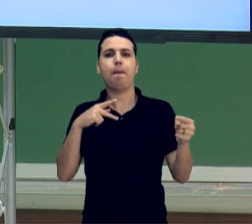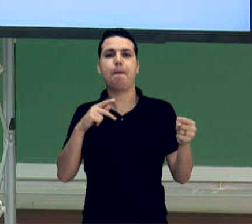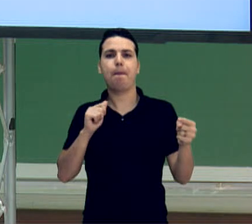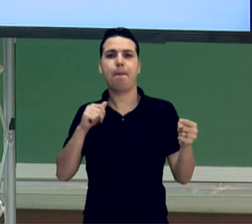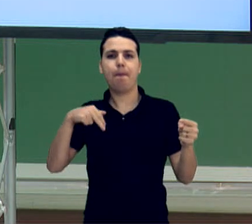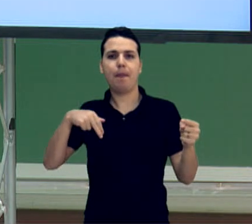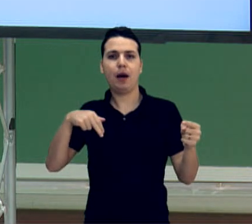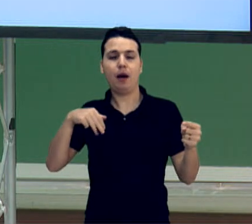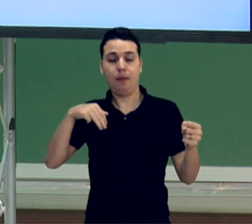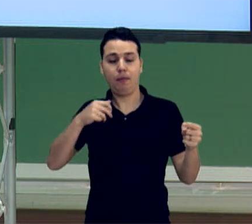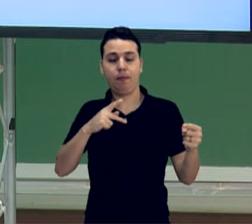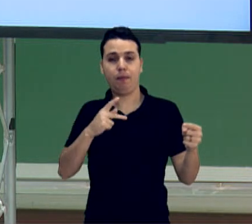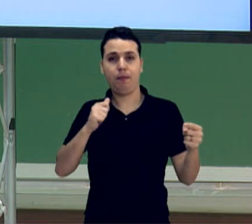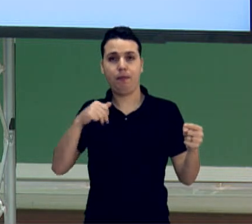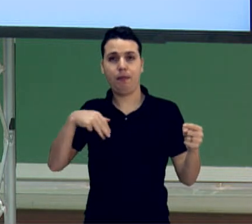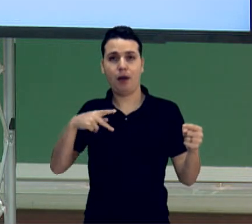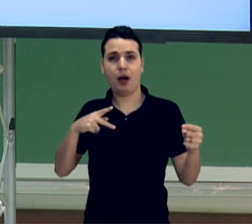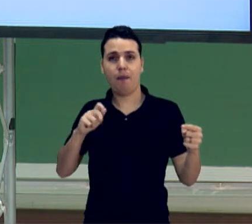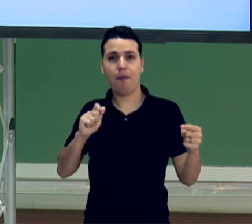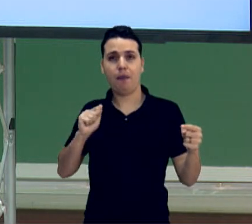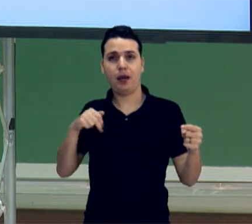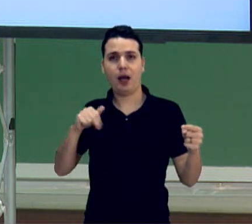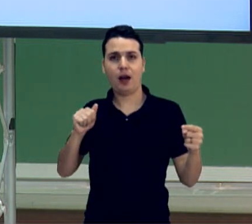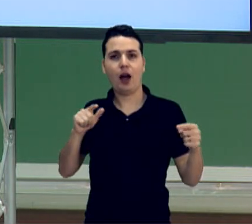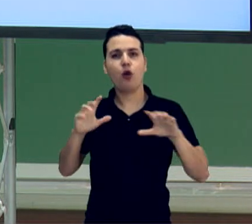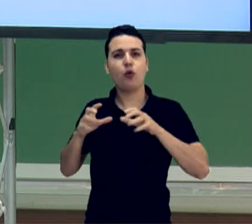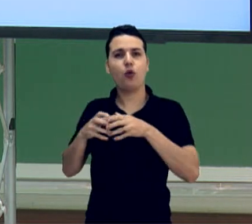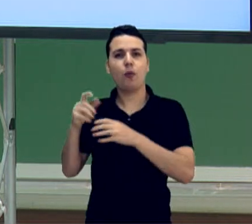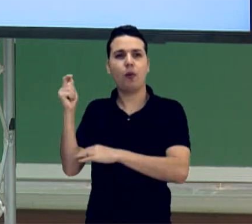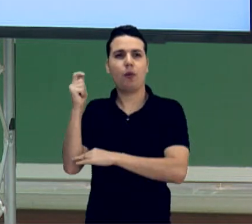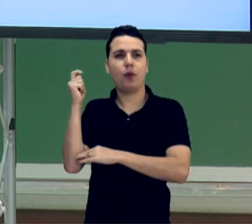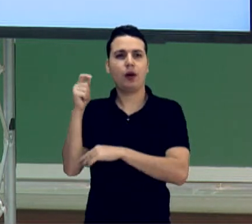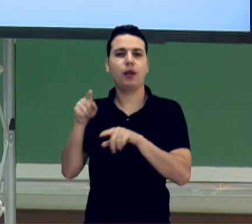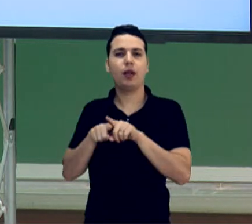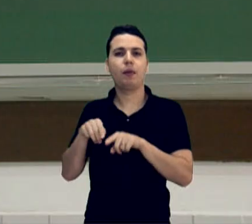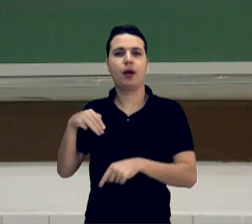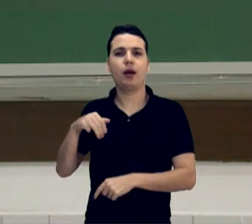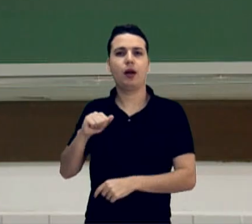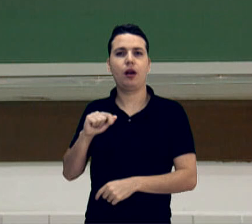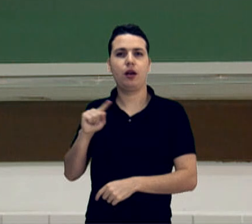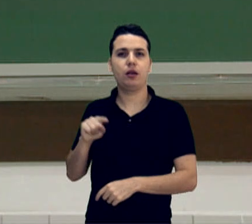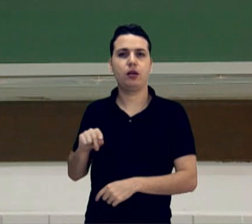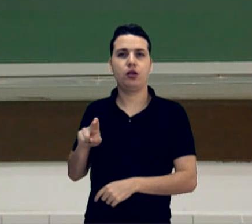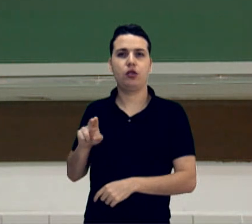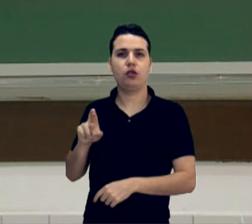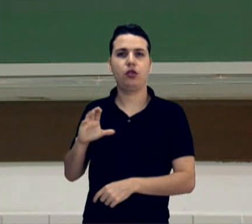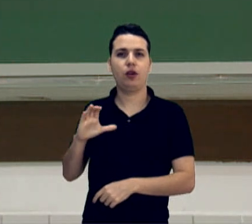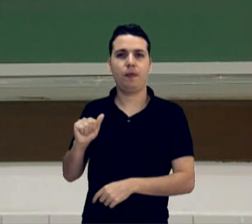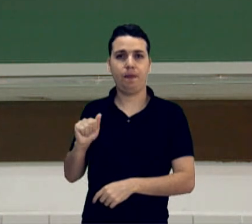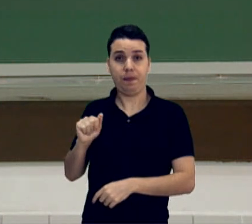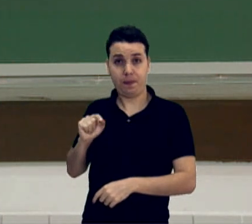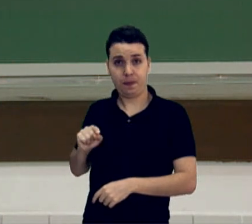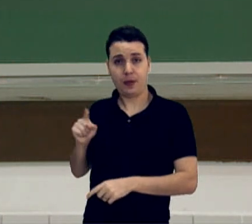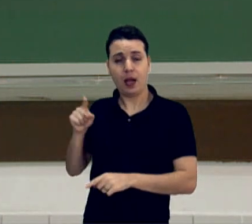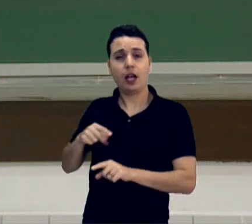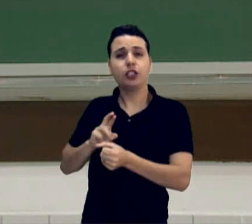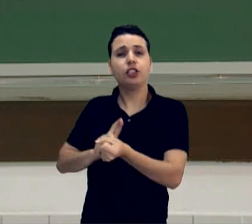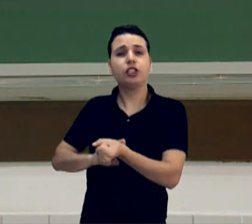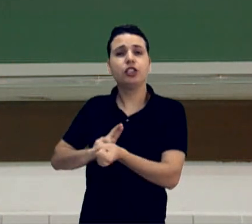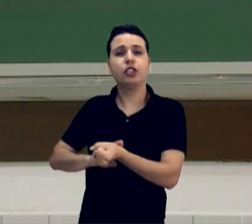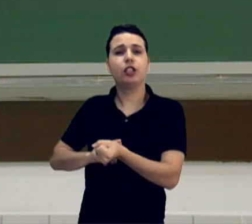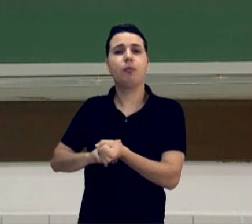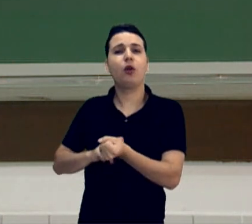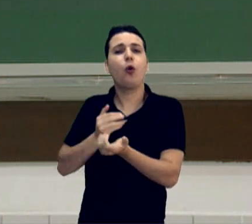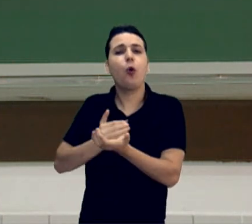região dos pampas gaúchos, né? E mazurca. Mazurca é um ritmo difundido